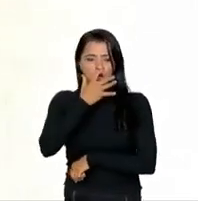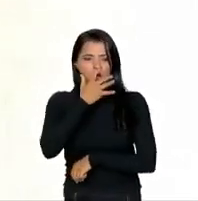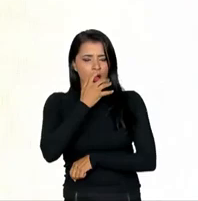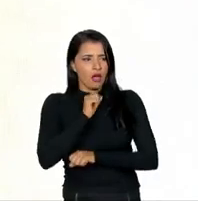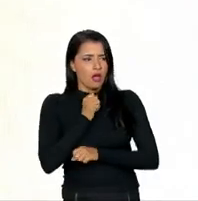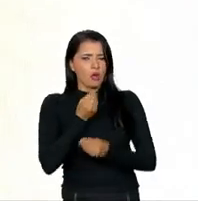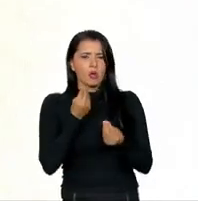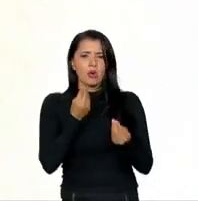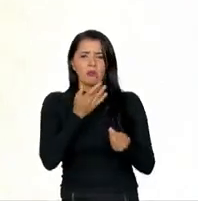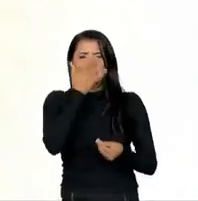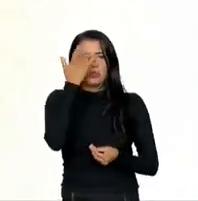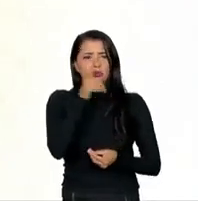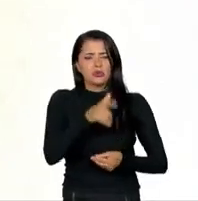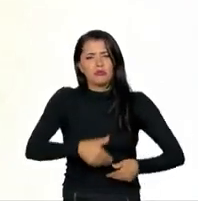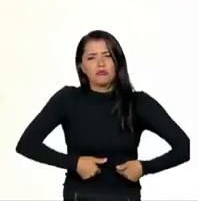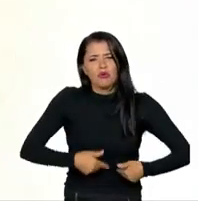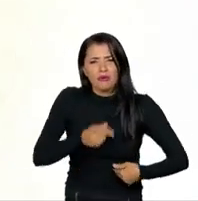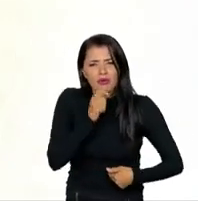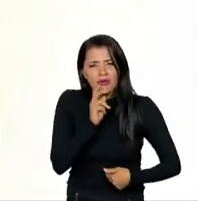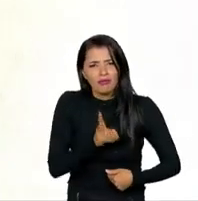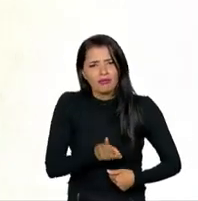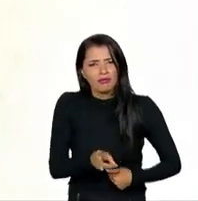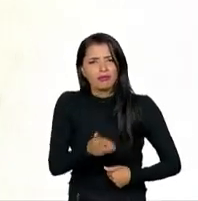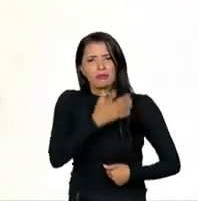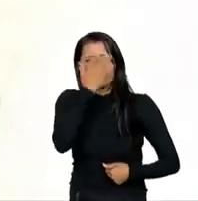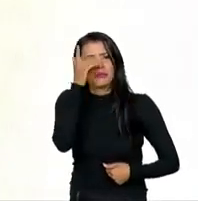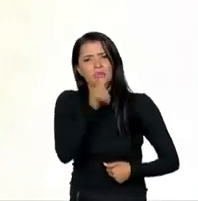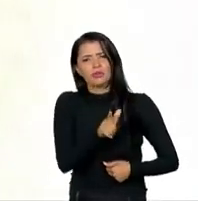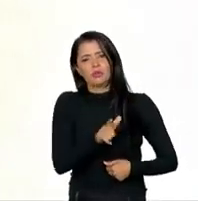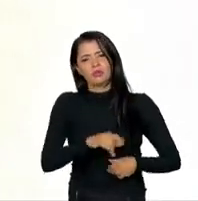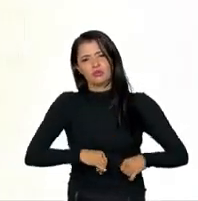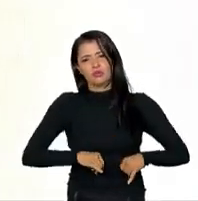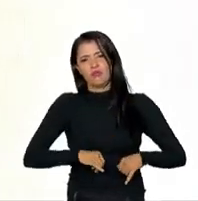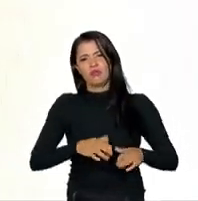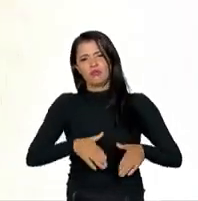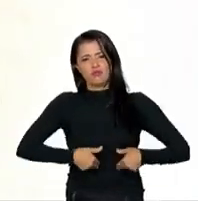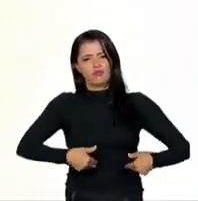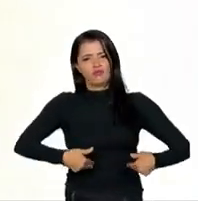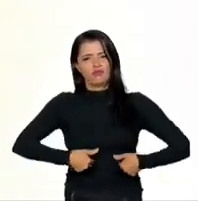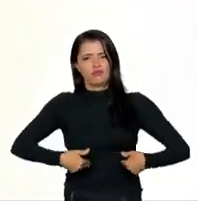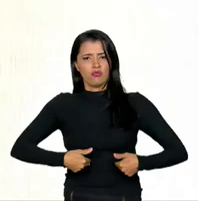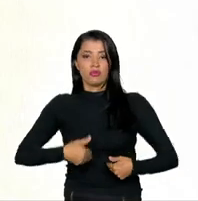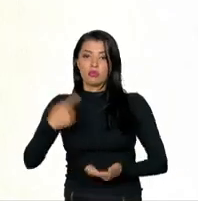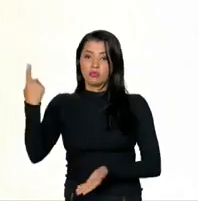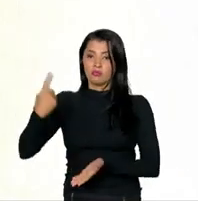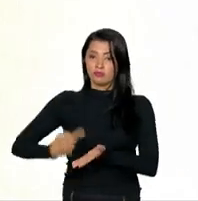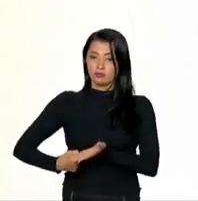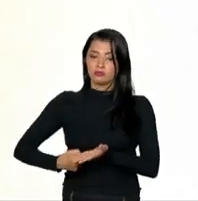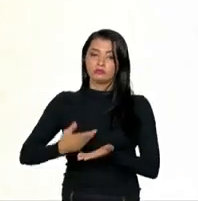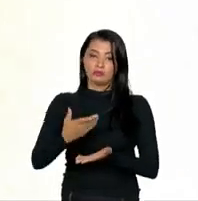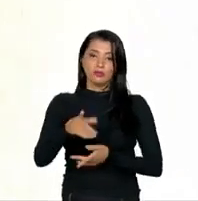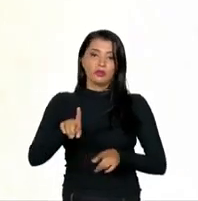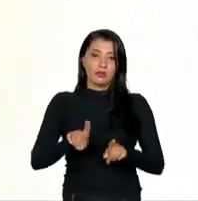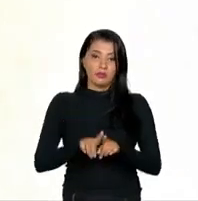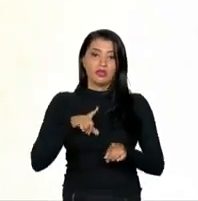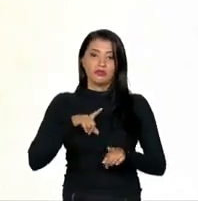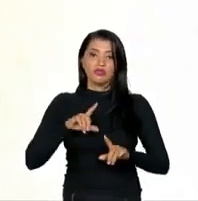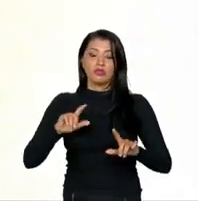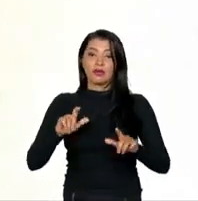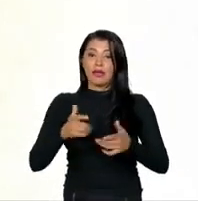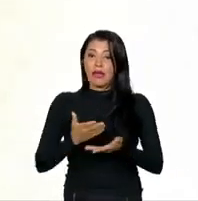indignação por conta de pessoas que passam fome. E o compromisso de tirar da